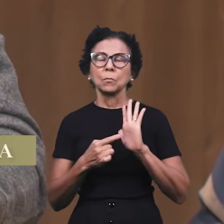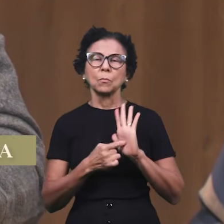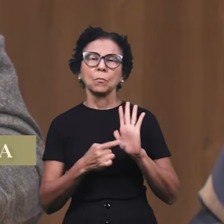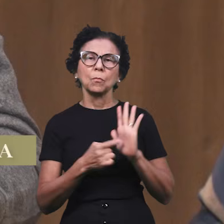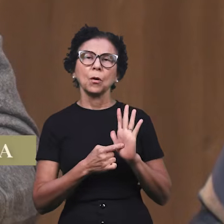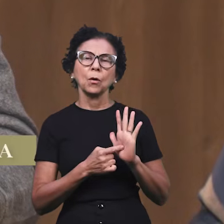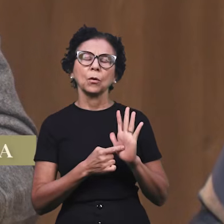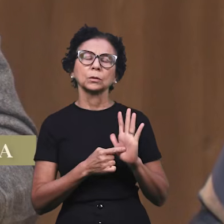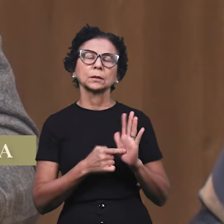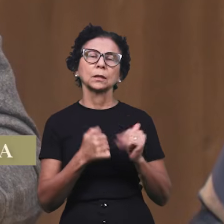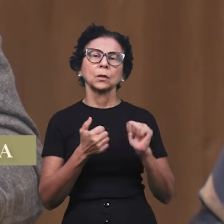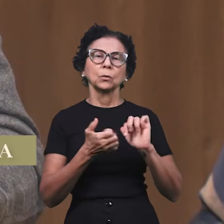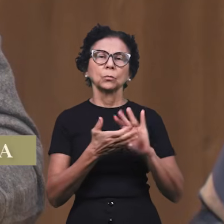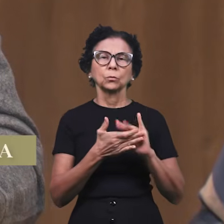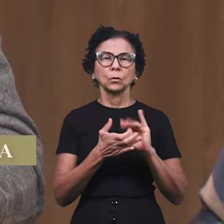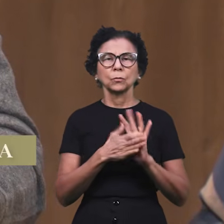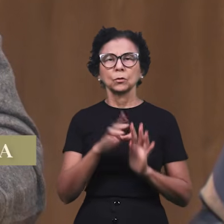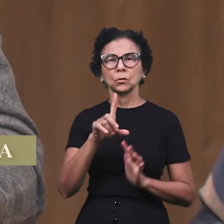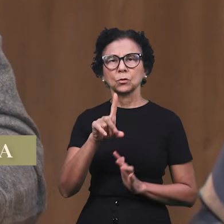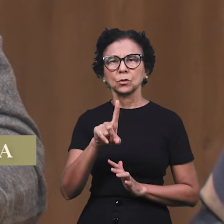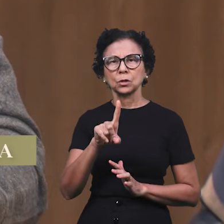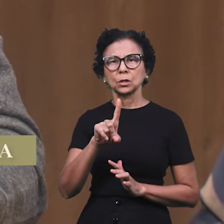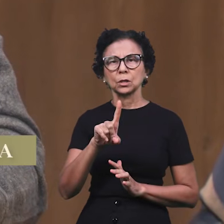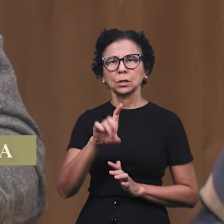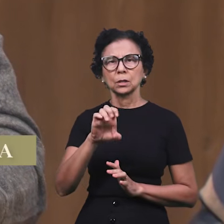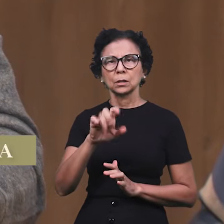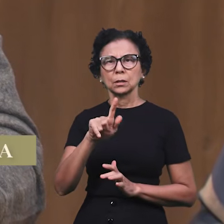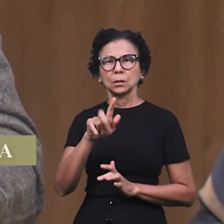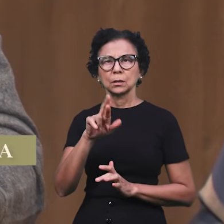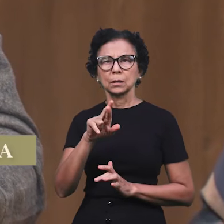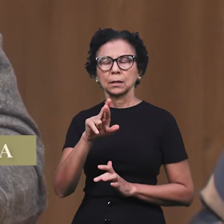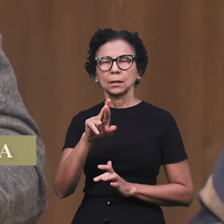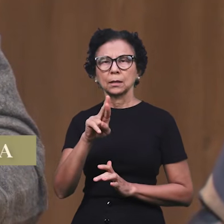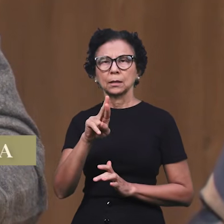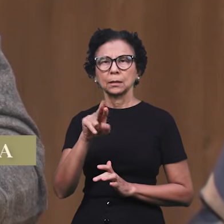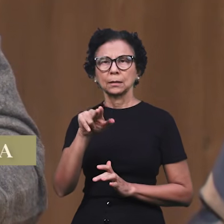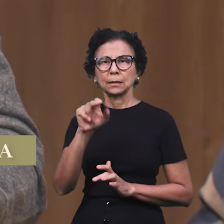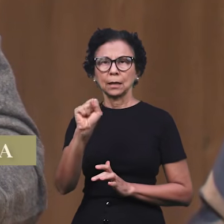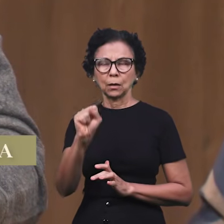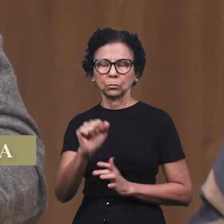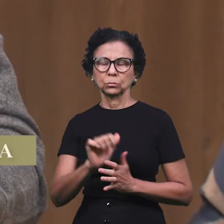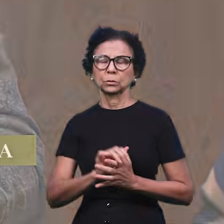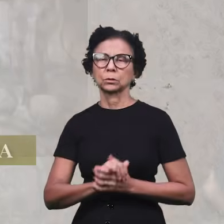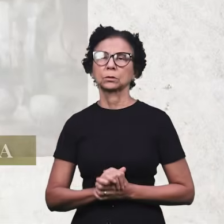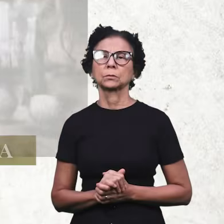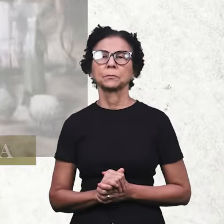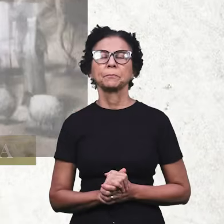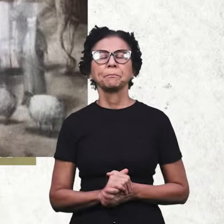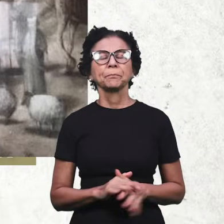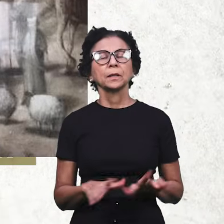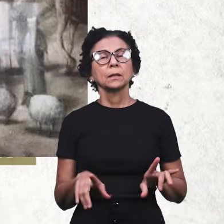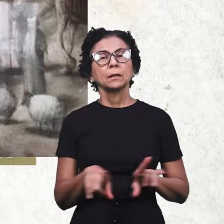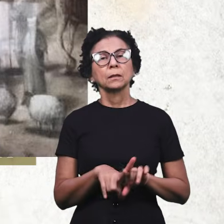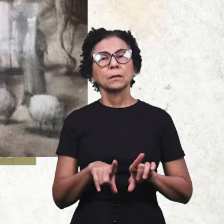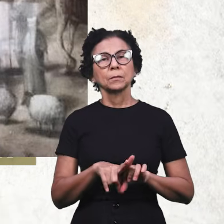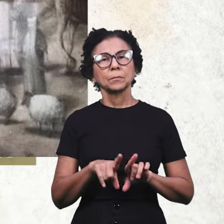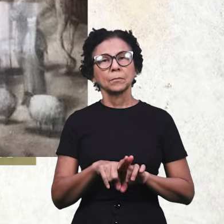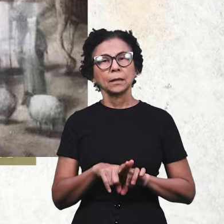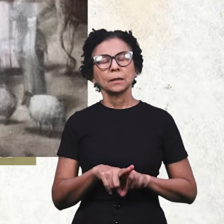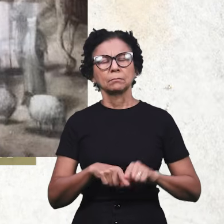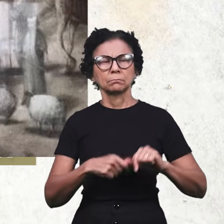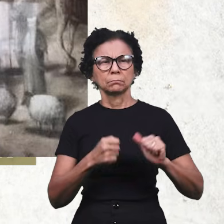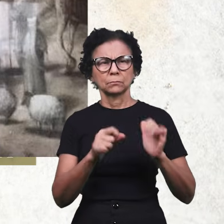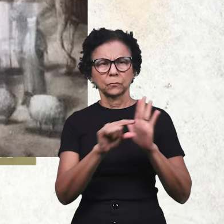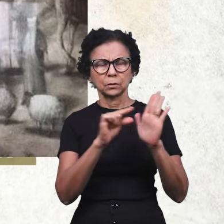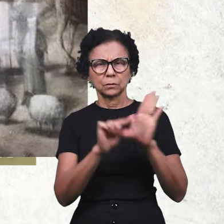Esses cânticos dos degraus, eles eram cantados pelos levitas. Então, quando havia as festas em Israel, à medida que o povo se